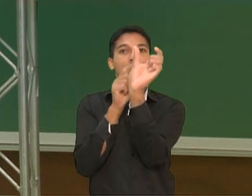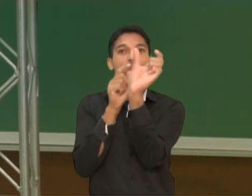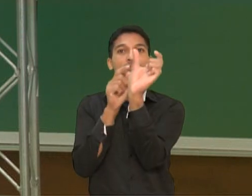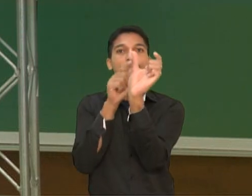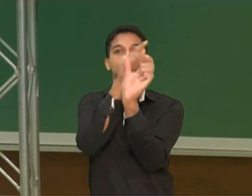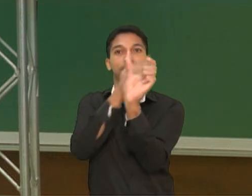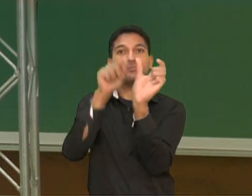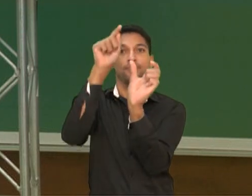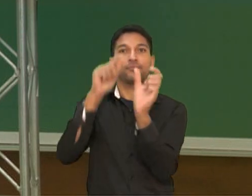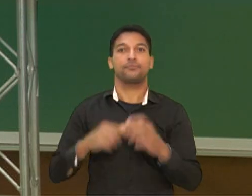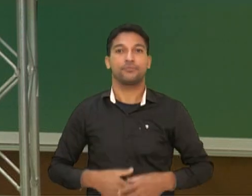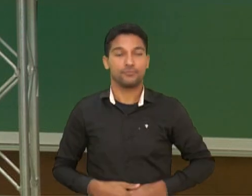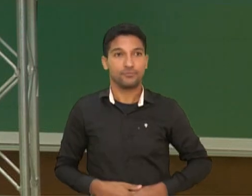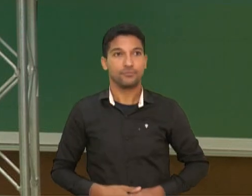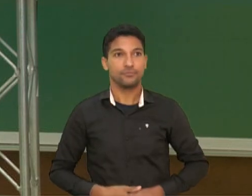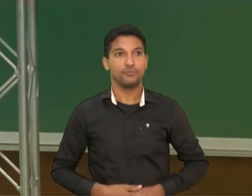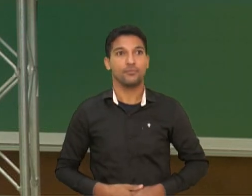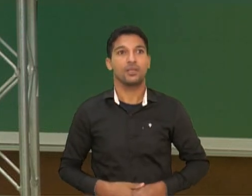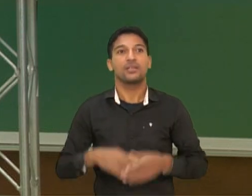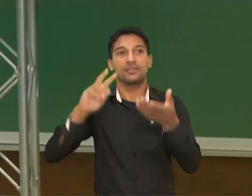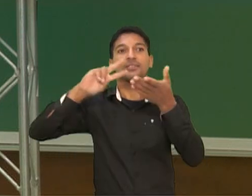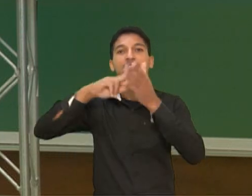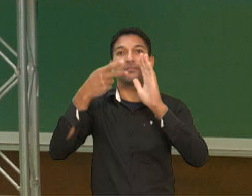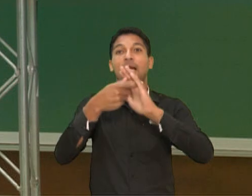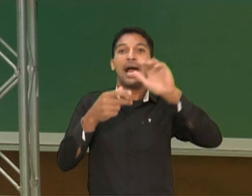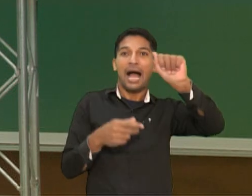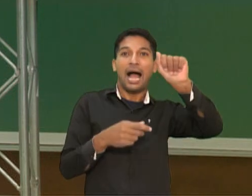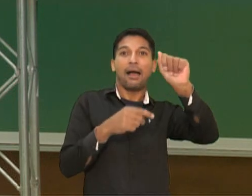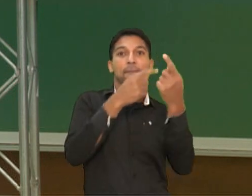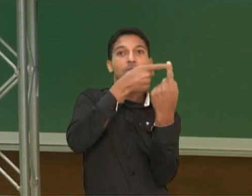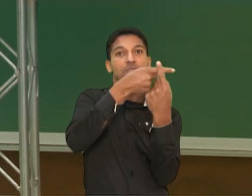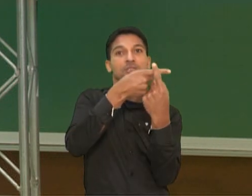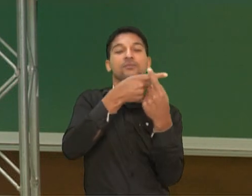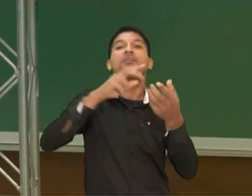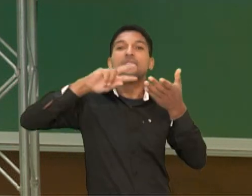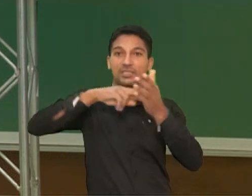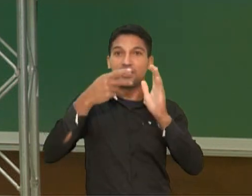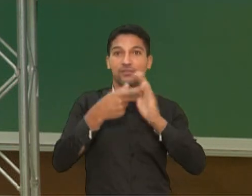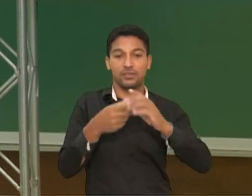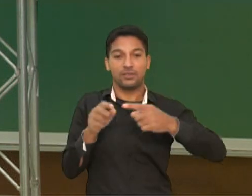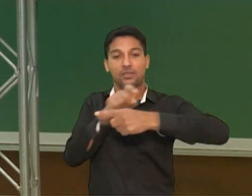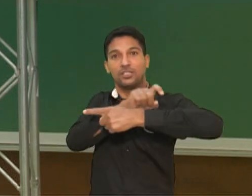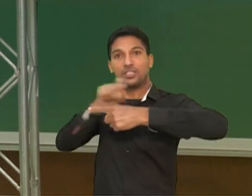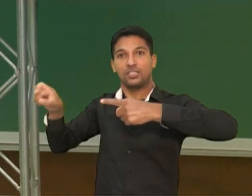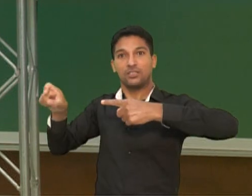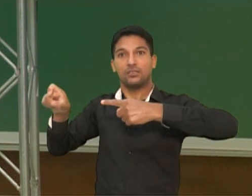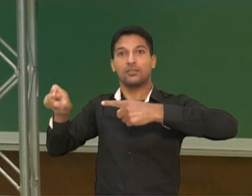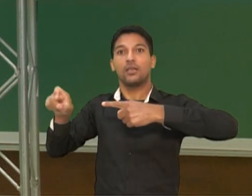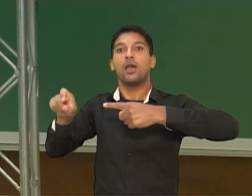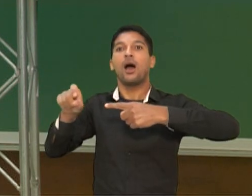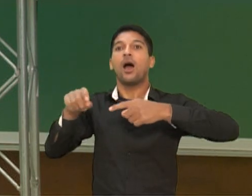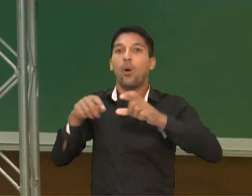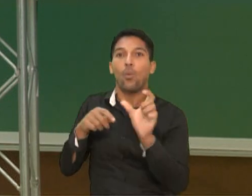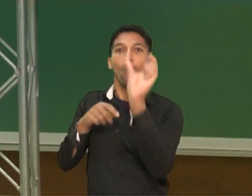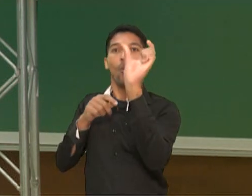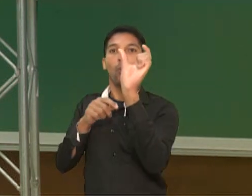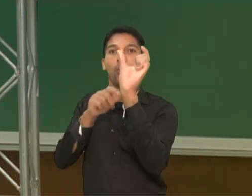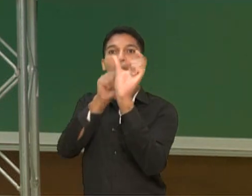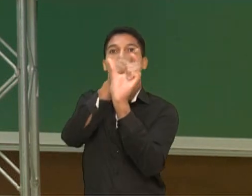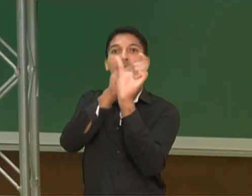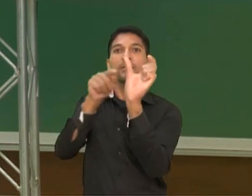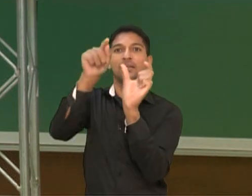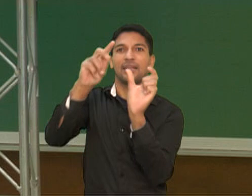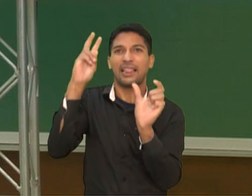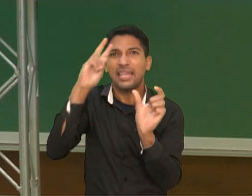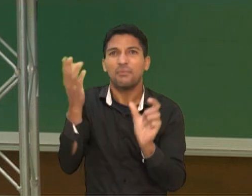para uma equação de grau 2, que se o A é positivo, a concavidade vai ser para cima, vai seguir aquele modelo do exemplo que eu fiz para